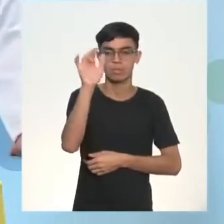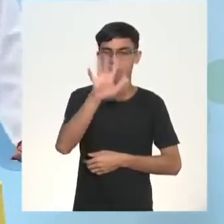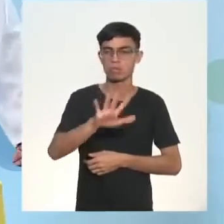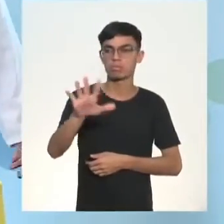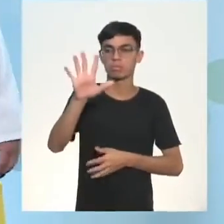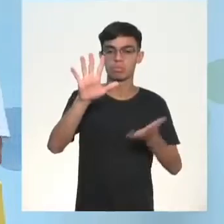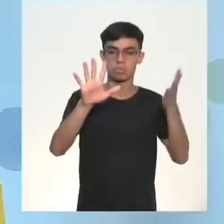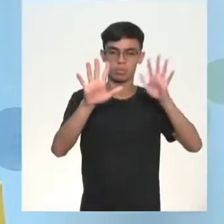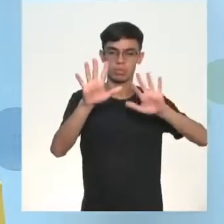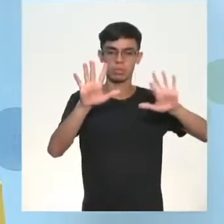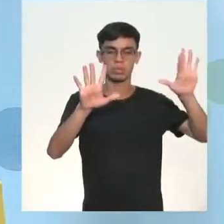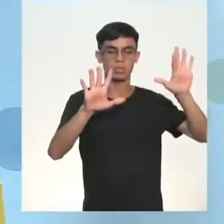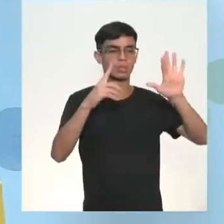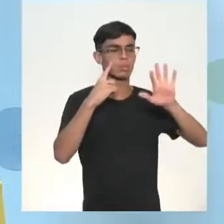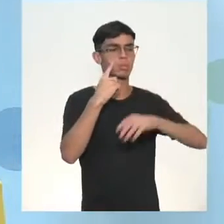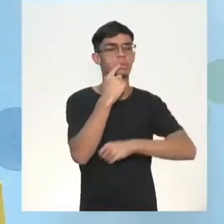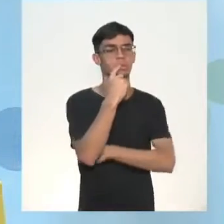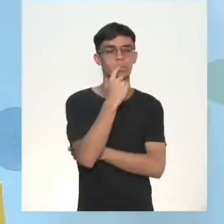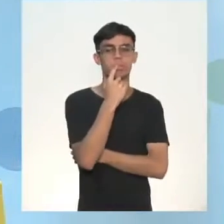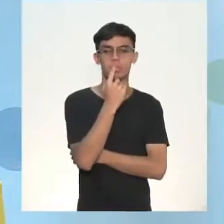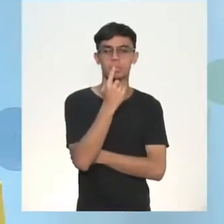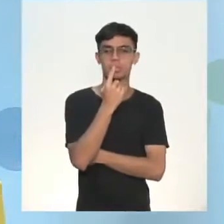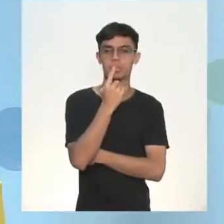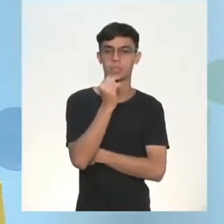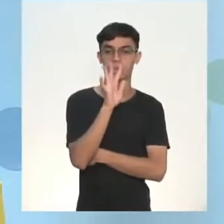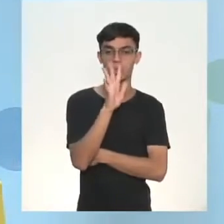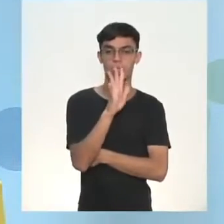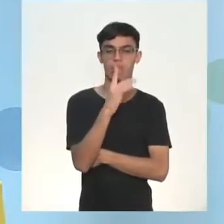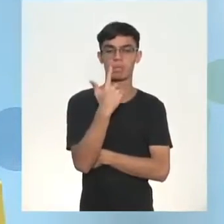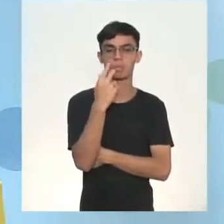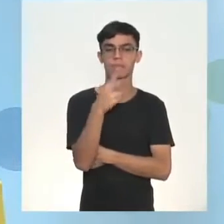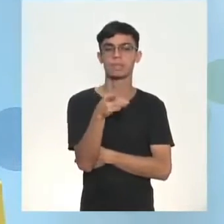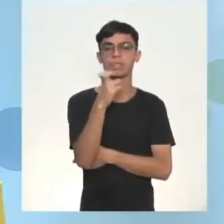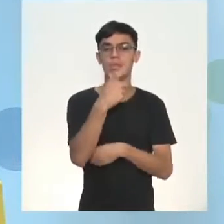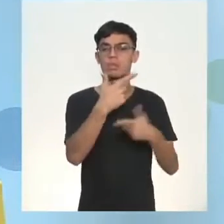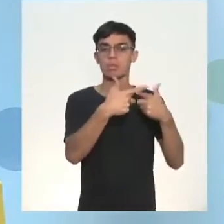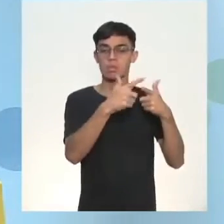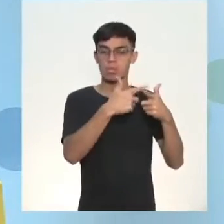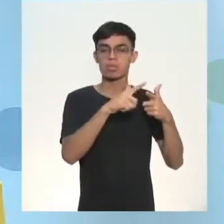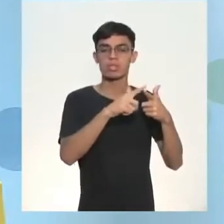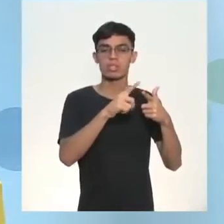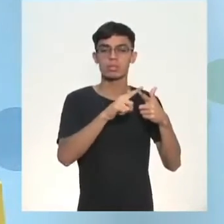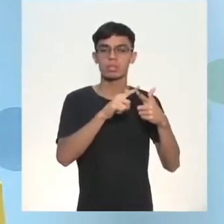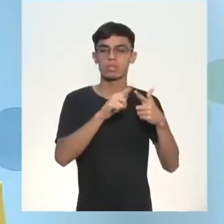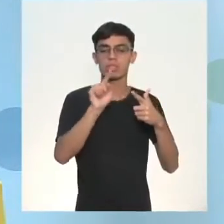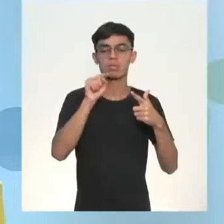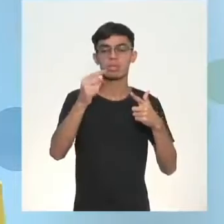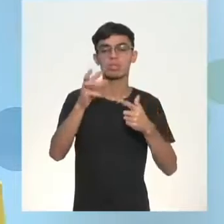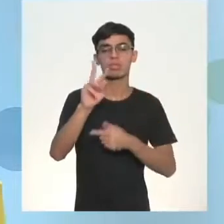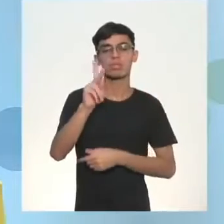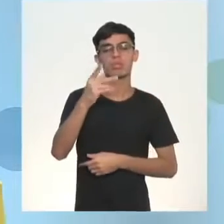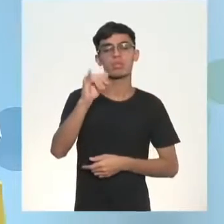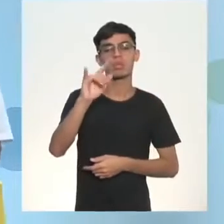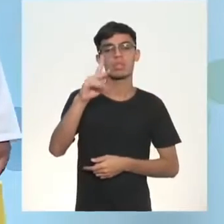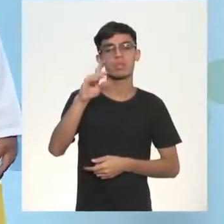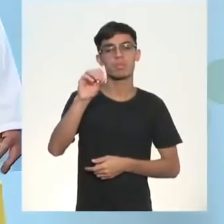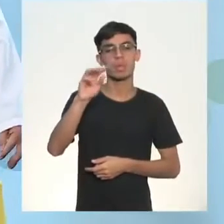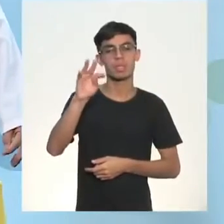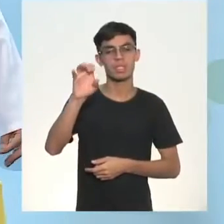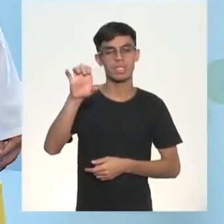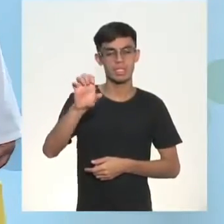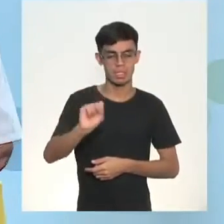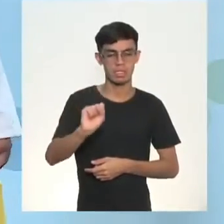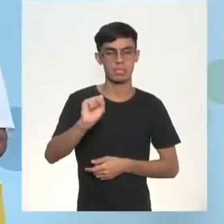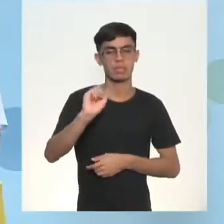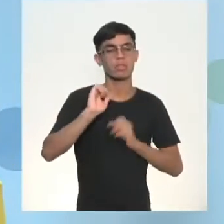fenômeno, e aí a gente elabora um problema a partir desse fenômeno, e aí a gente formula uma hipótese para tentar explicar esse